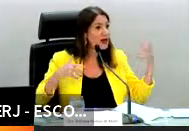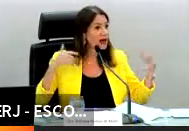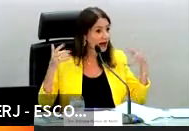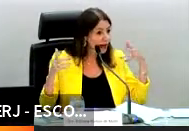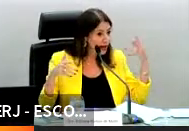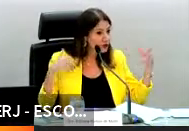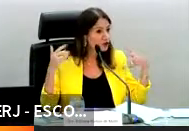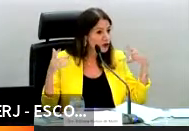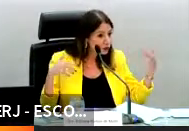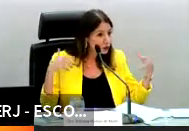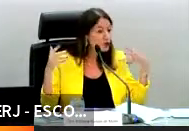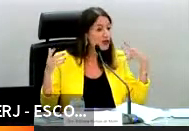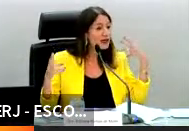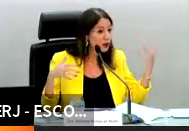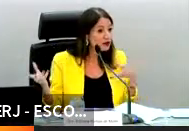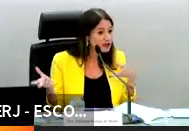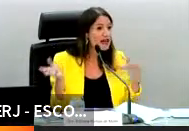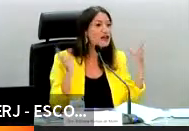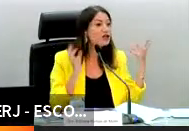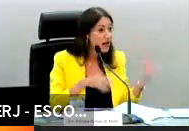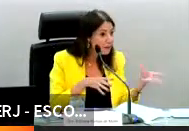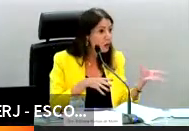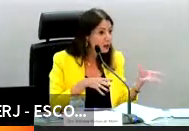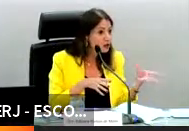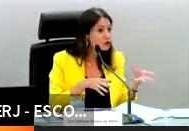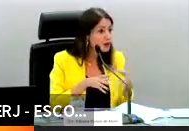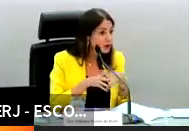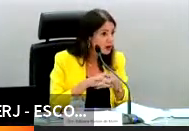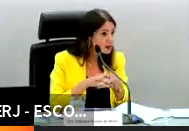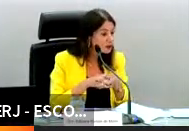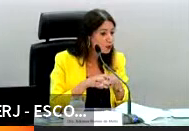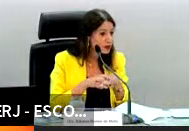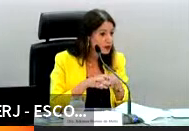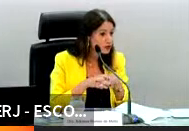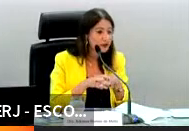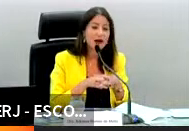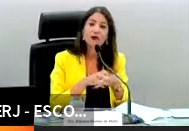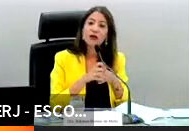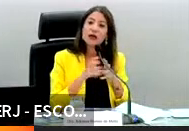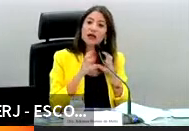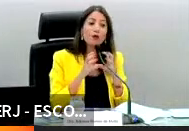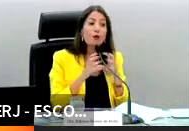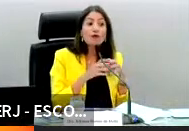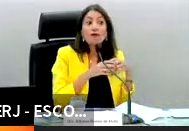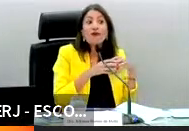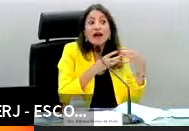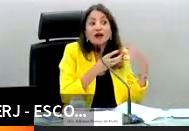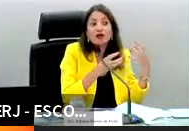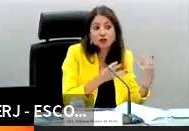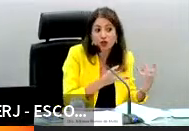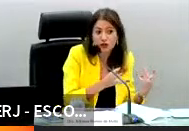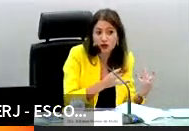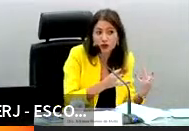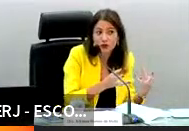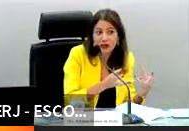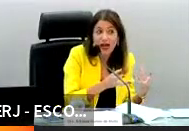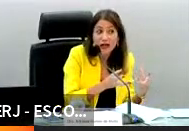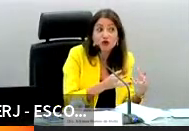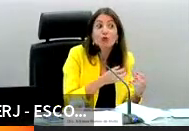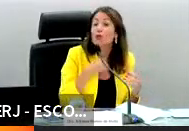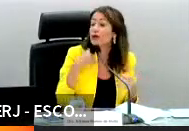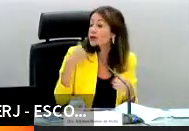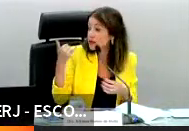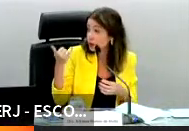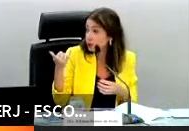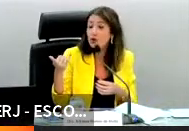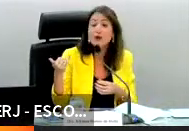como a juventude e a universidade é importante para nós aqui do Poder Judiciário. Então, vários projetos foram criados,